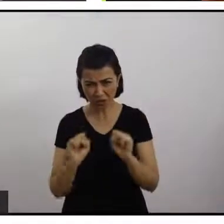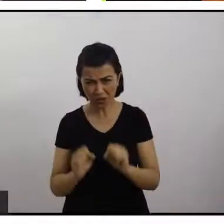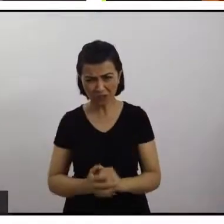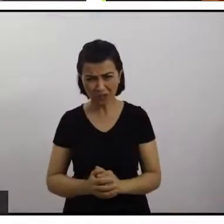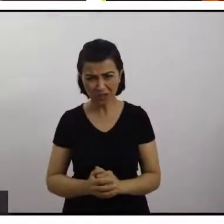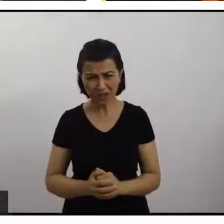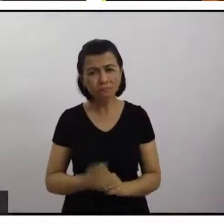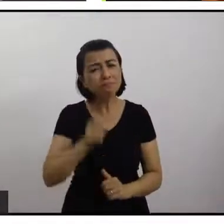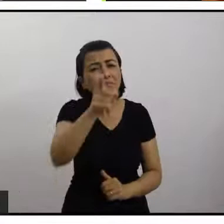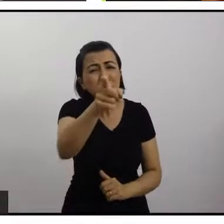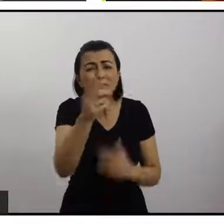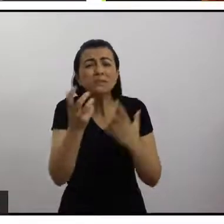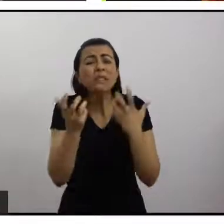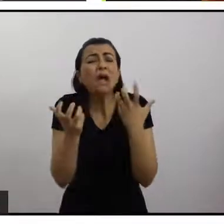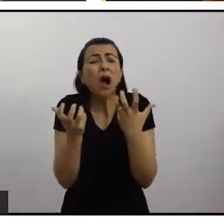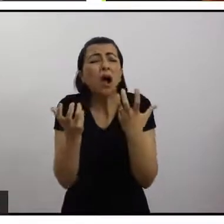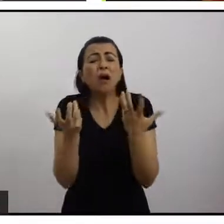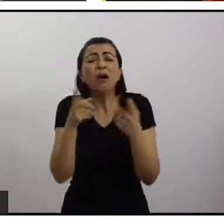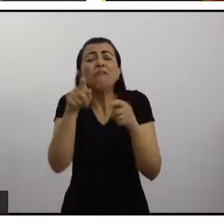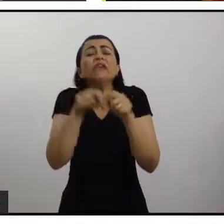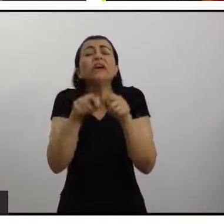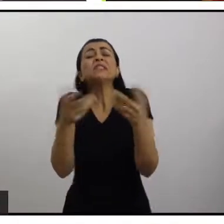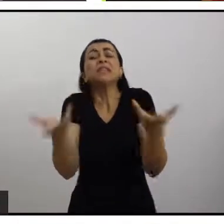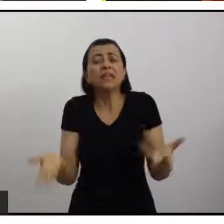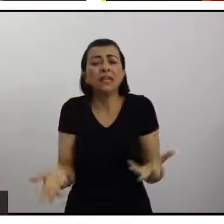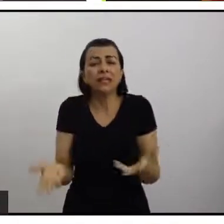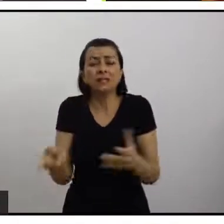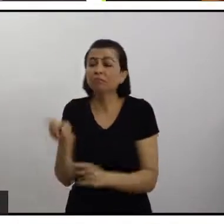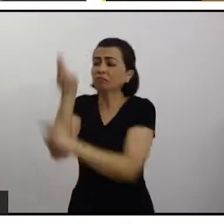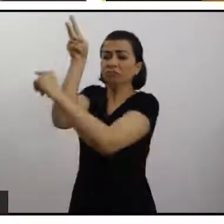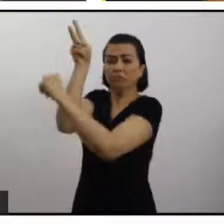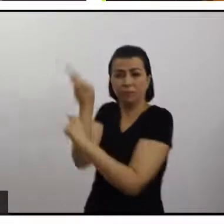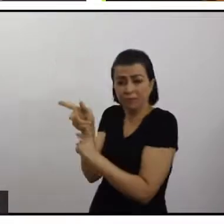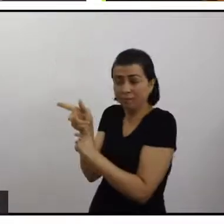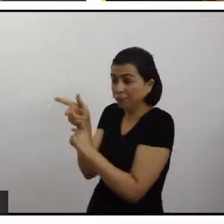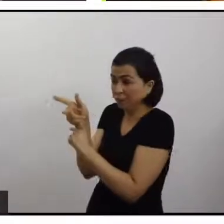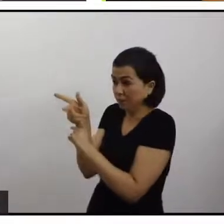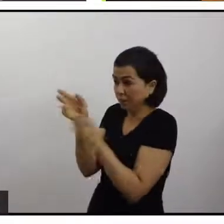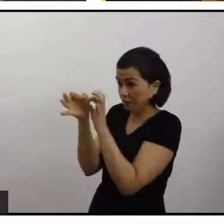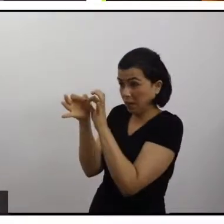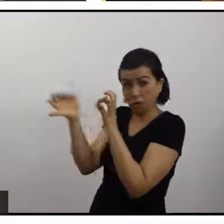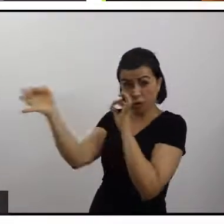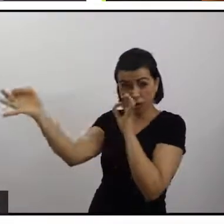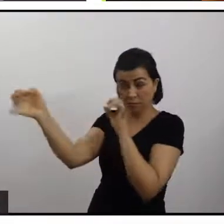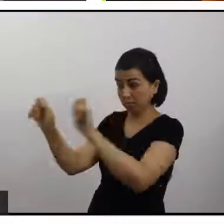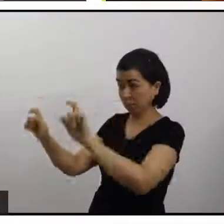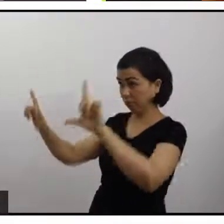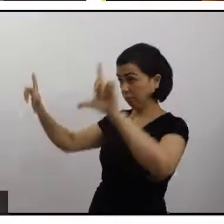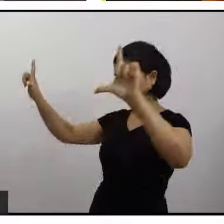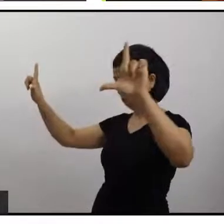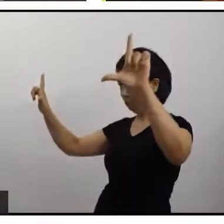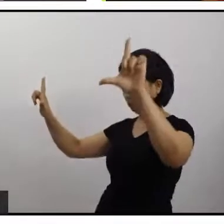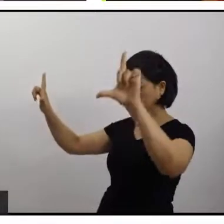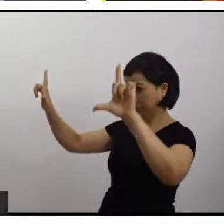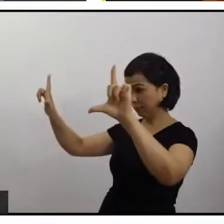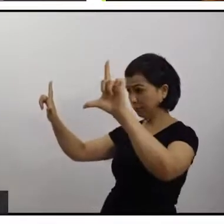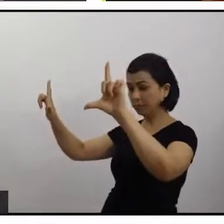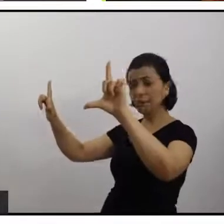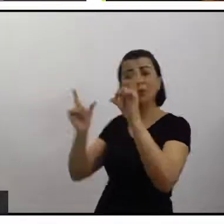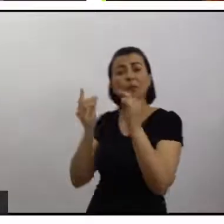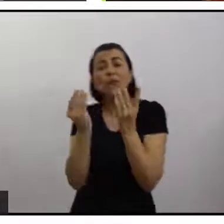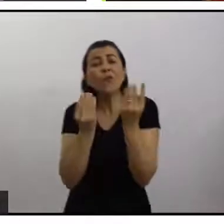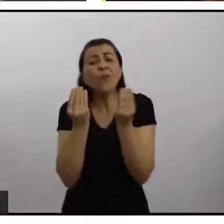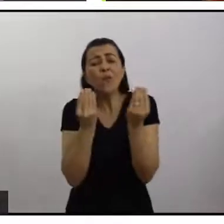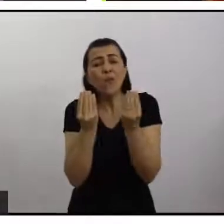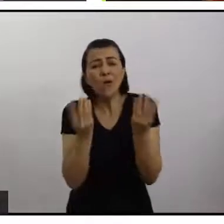Qual é a distância? Qual é a maneira? Então, se eu olhar assim, tudo que eu fiz está falando disso de alguma maneira, entendeu? Mesmo